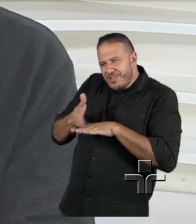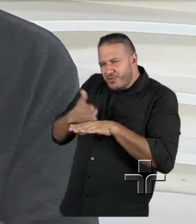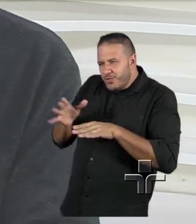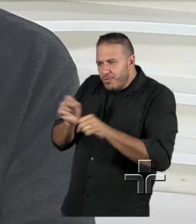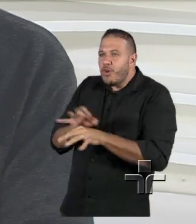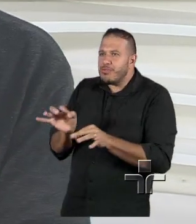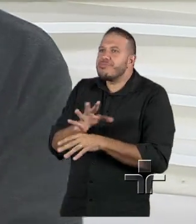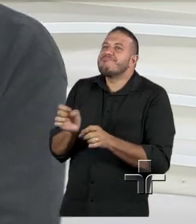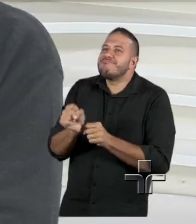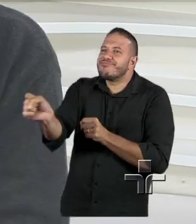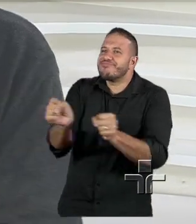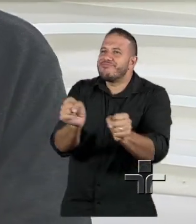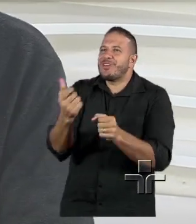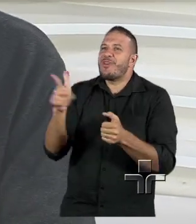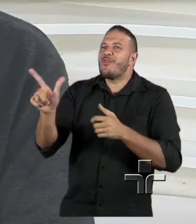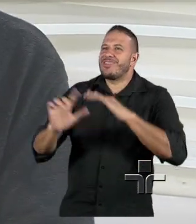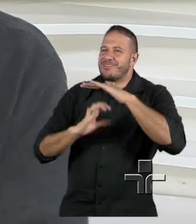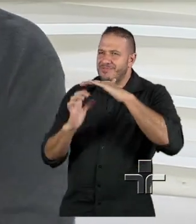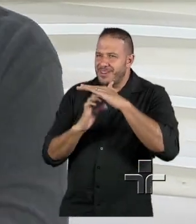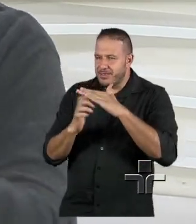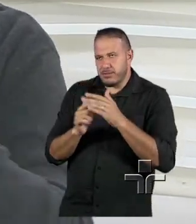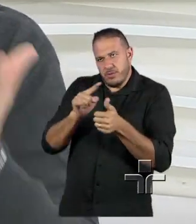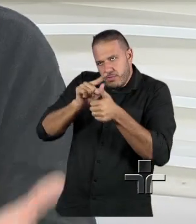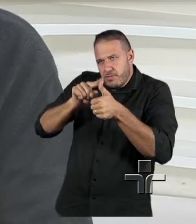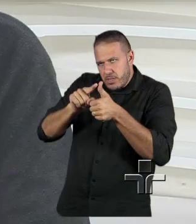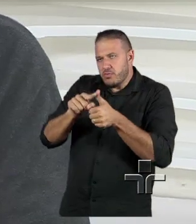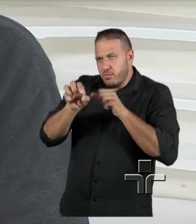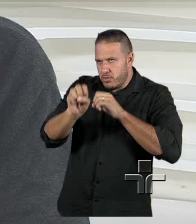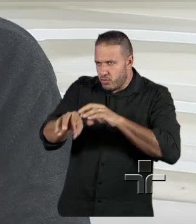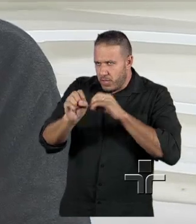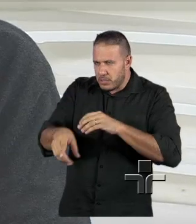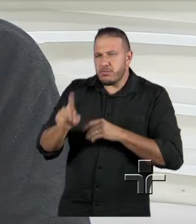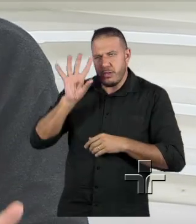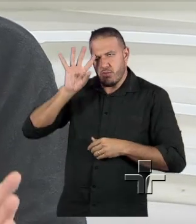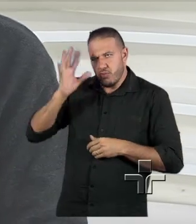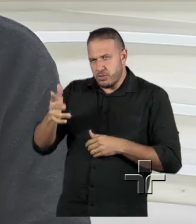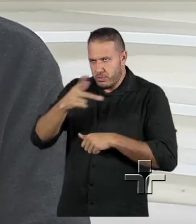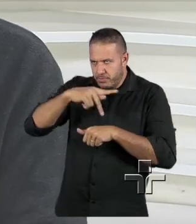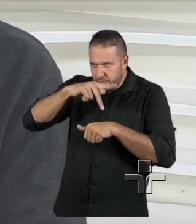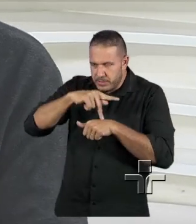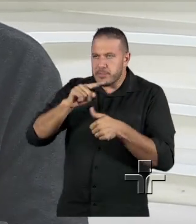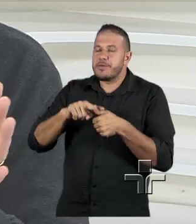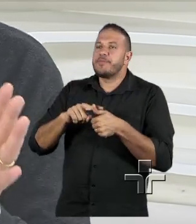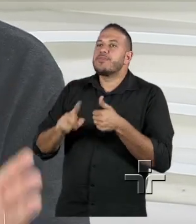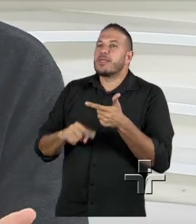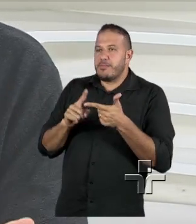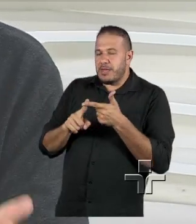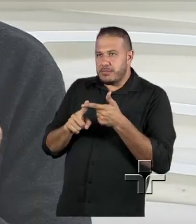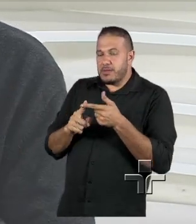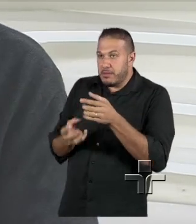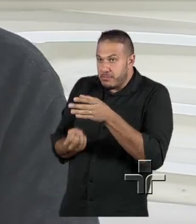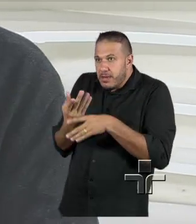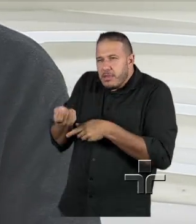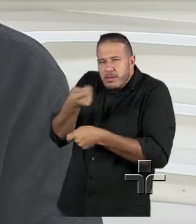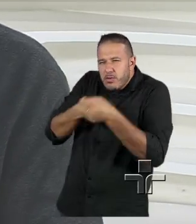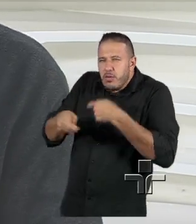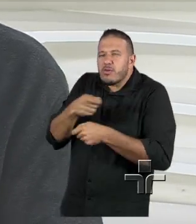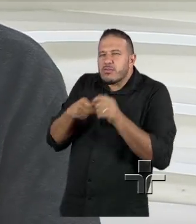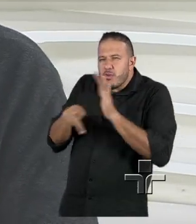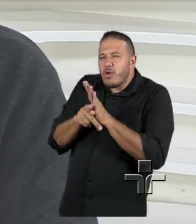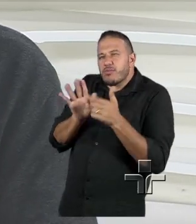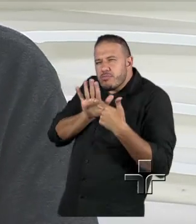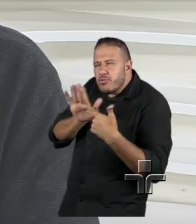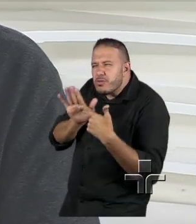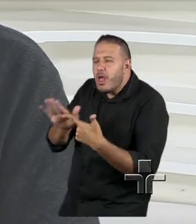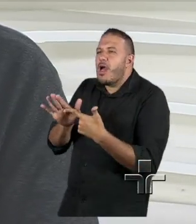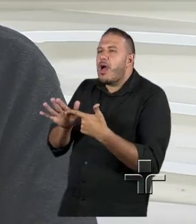assim, educação, não tem dúvida que é a solução para o país. Por outro lado, o empreendedorismo, mostrar, né, eu falo